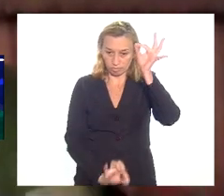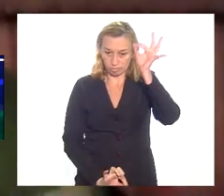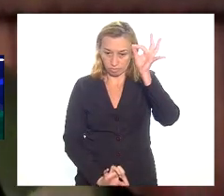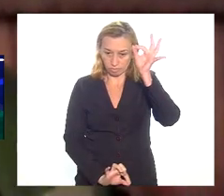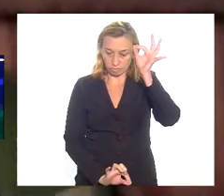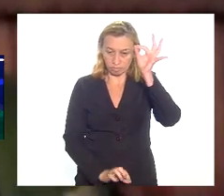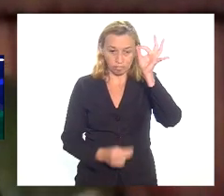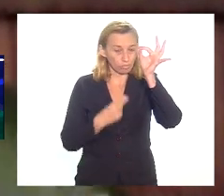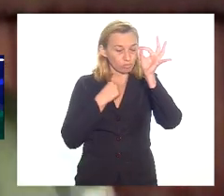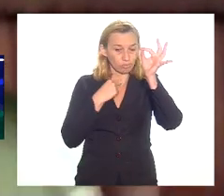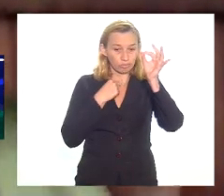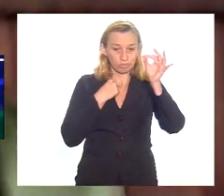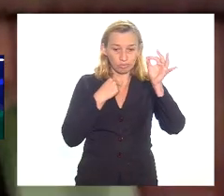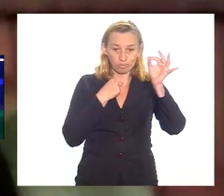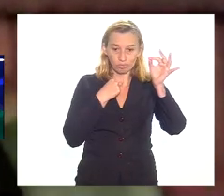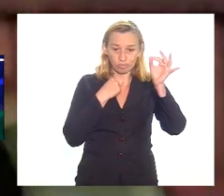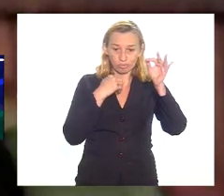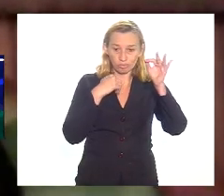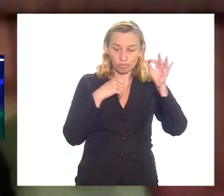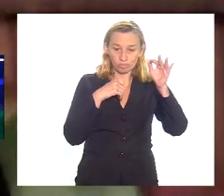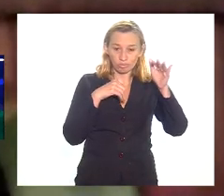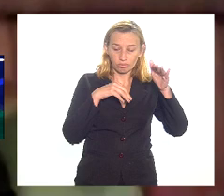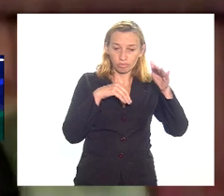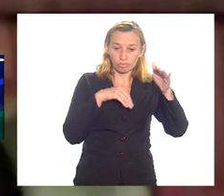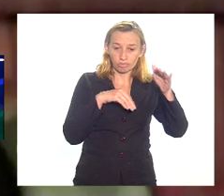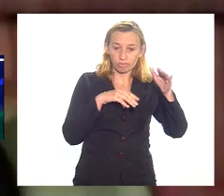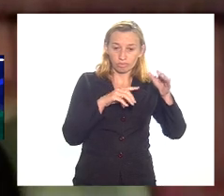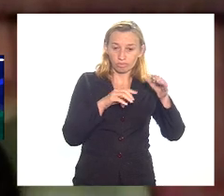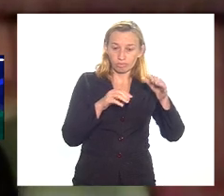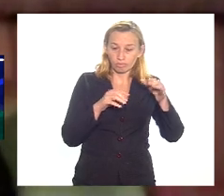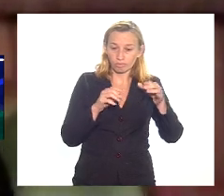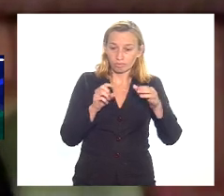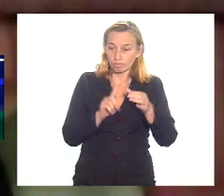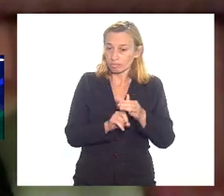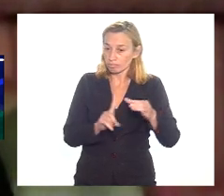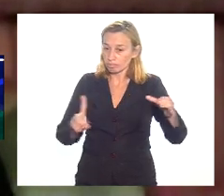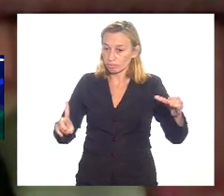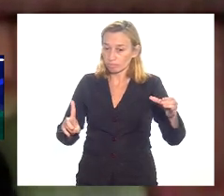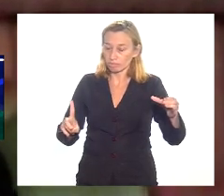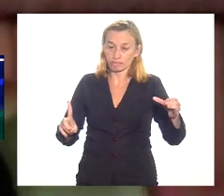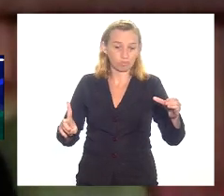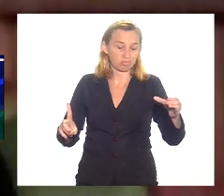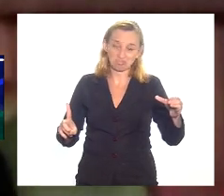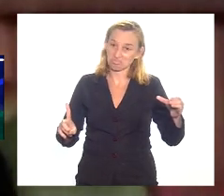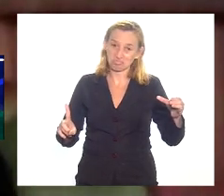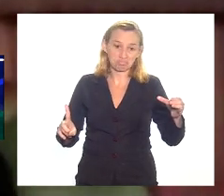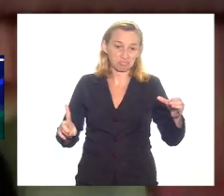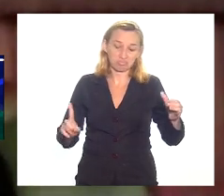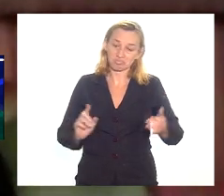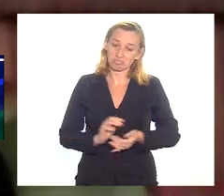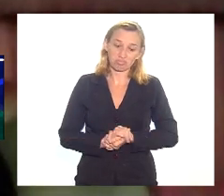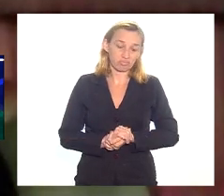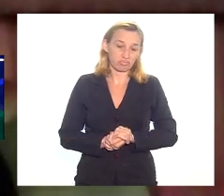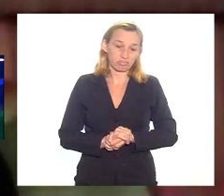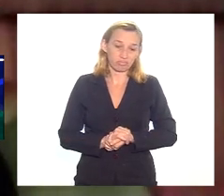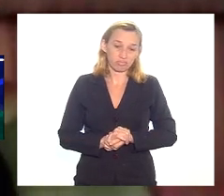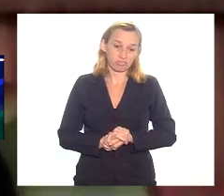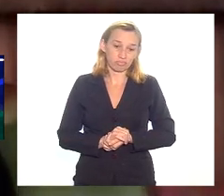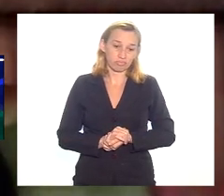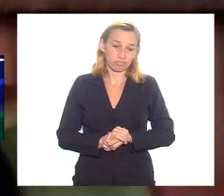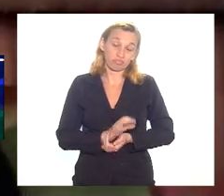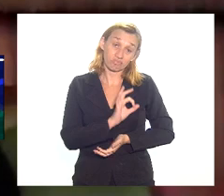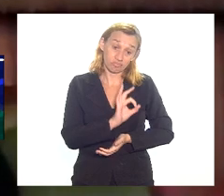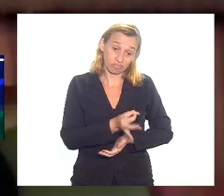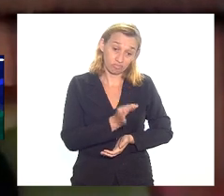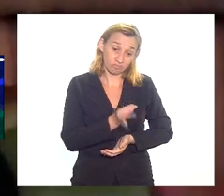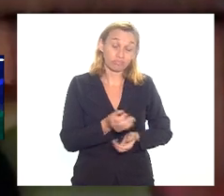não pôde guardar o isolamento social, não pôde, né, ter, de